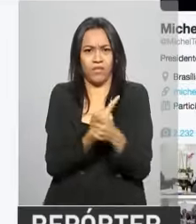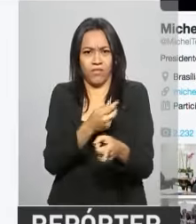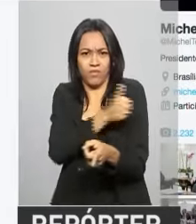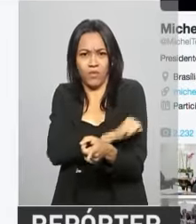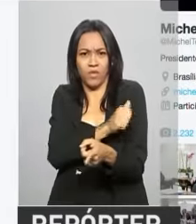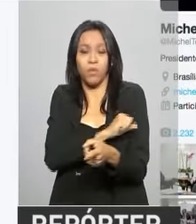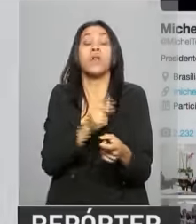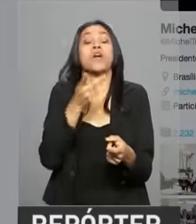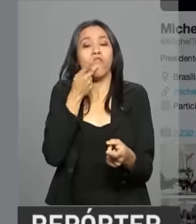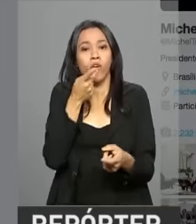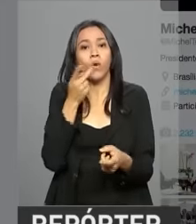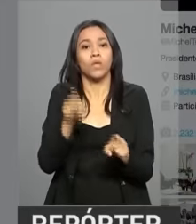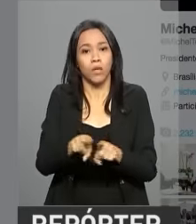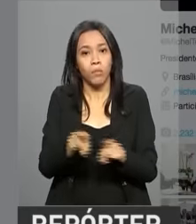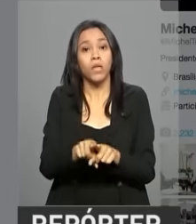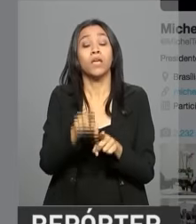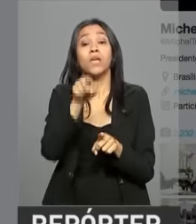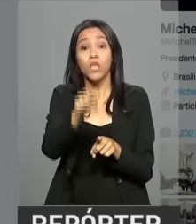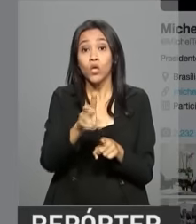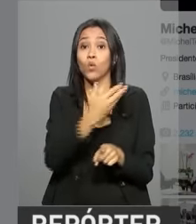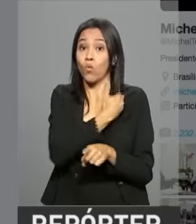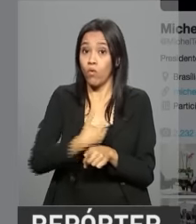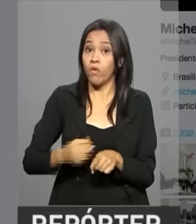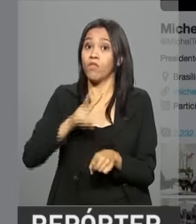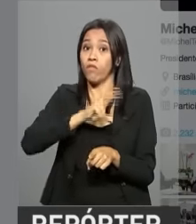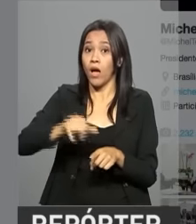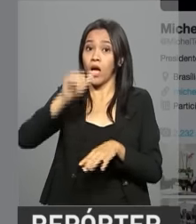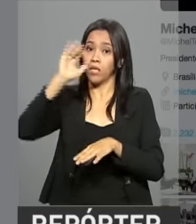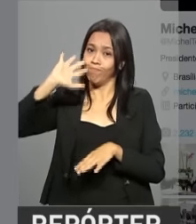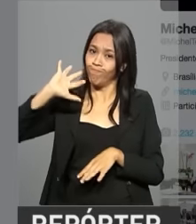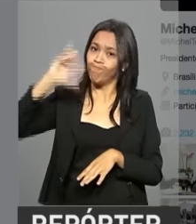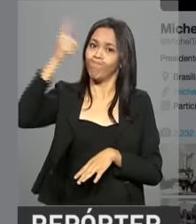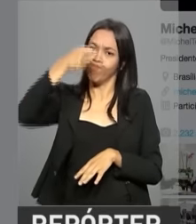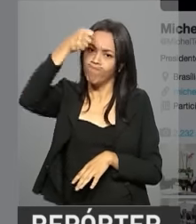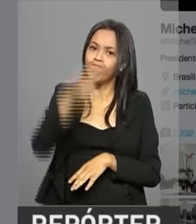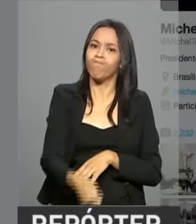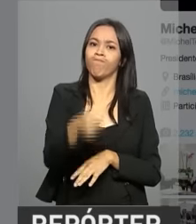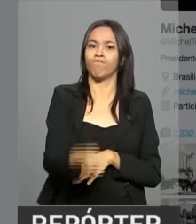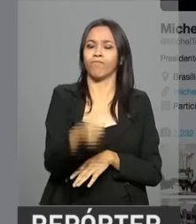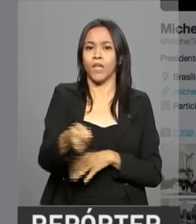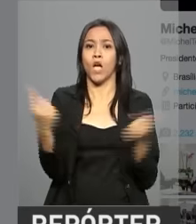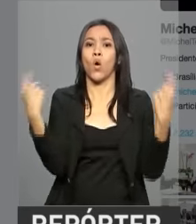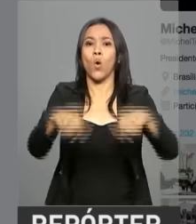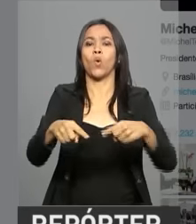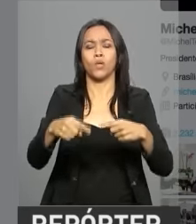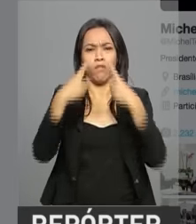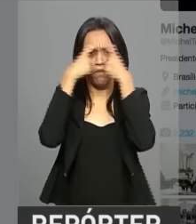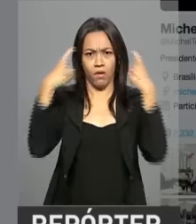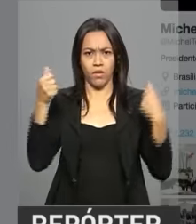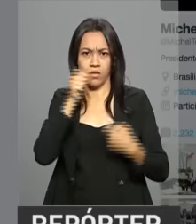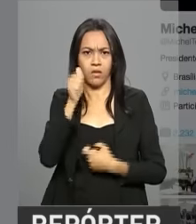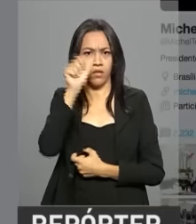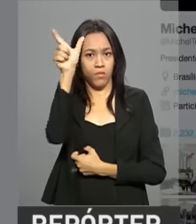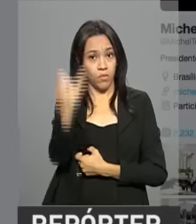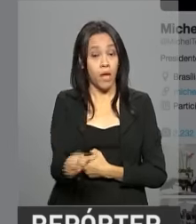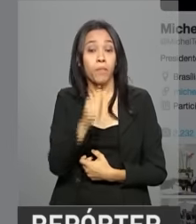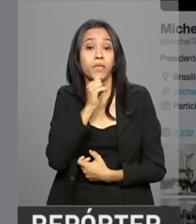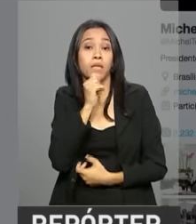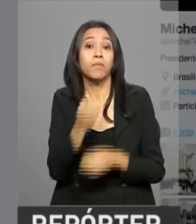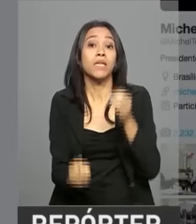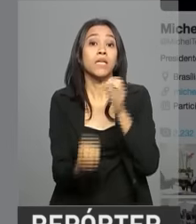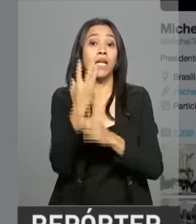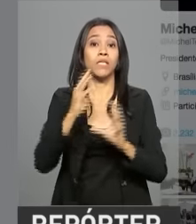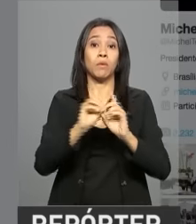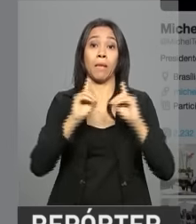presidente disse ainda que o governo vai tomar medidas efetivas para combater a violência contra a mulher como a criação de um